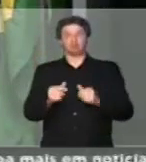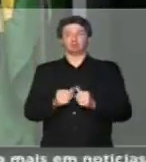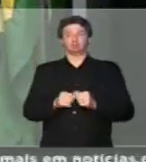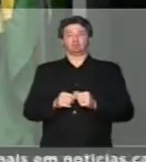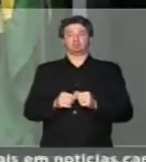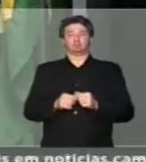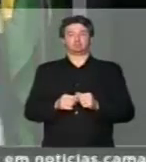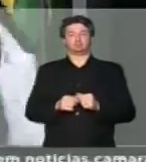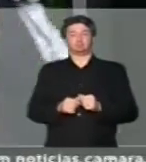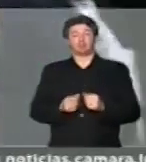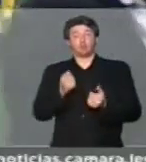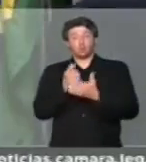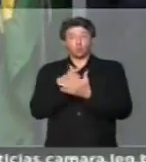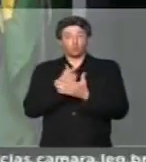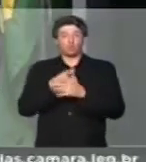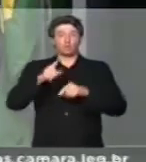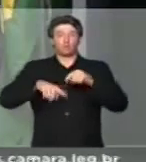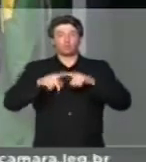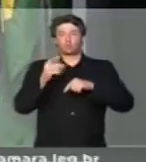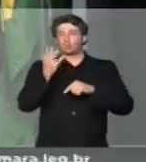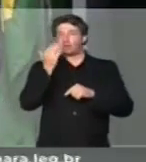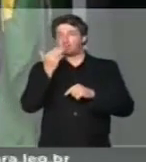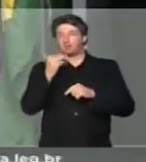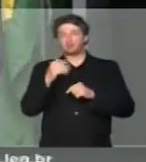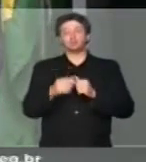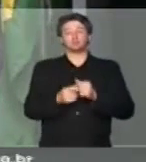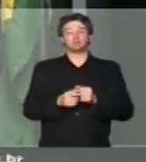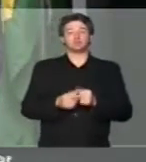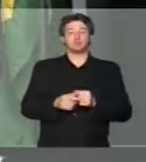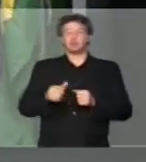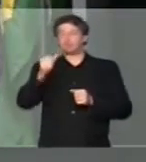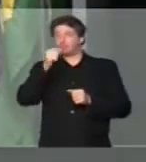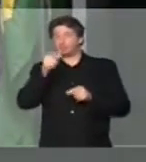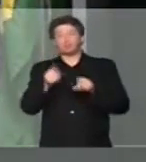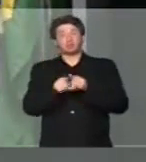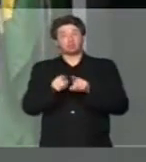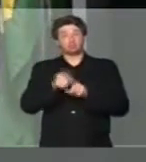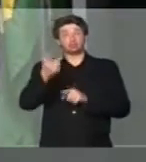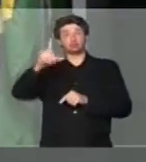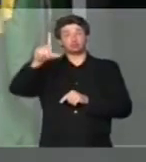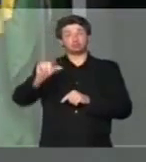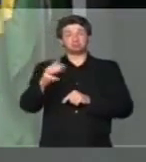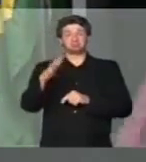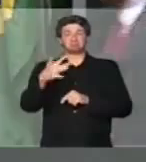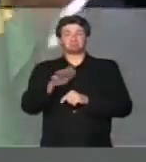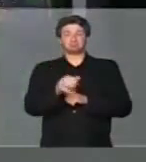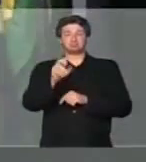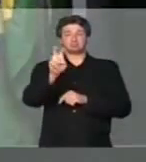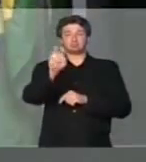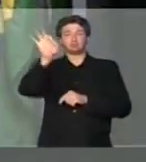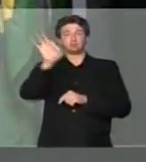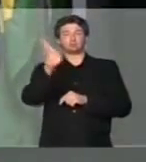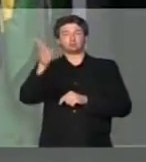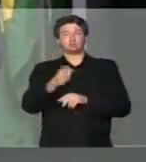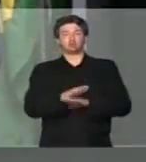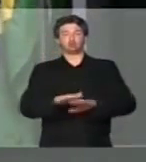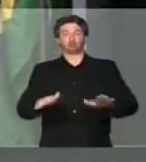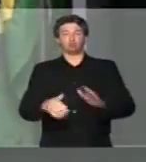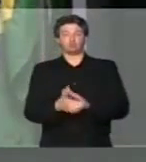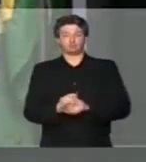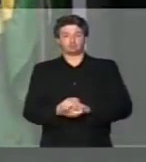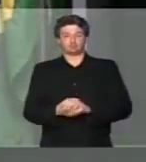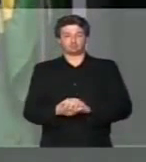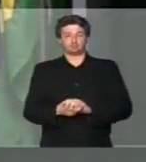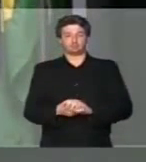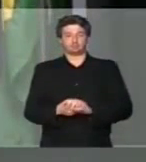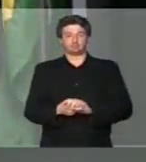A redução do consumo de produtos alimentícios e bebidas chega a quase 5%.